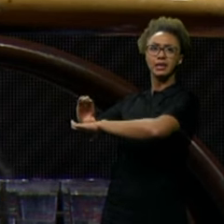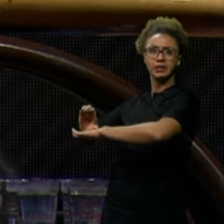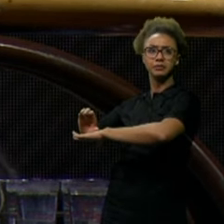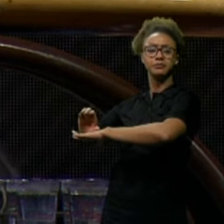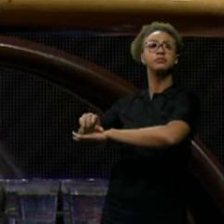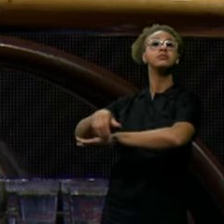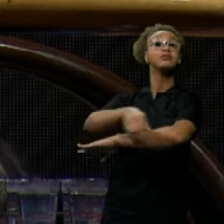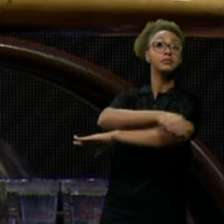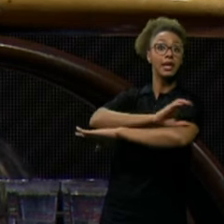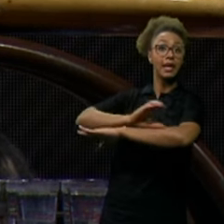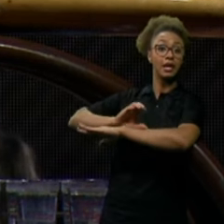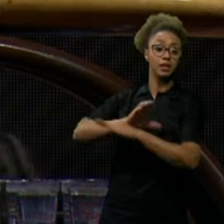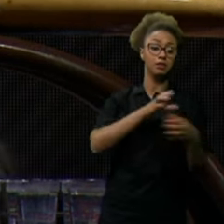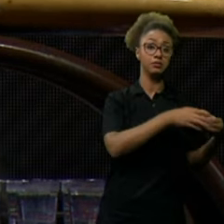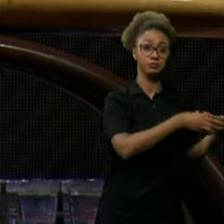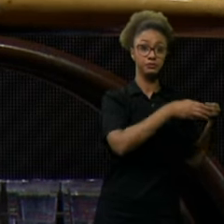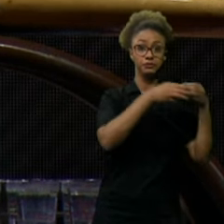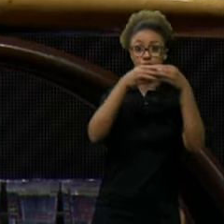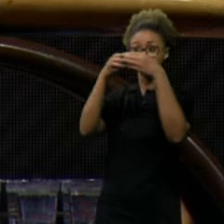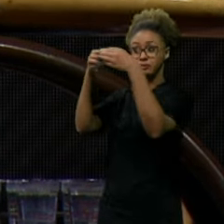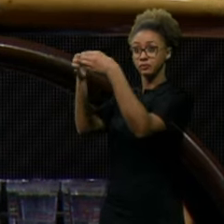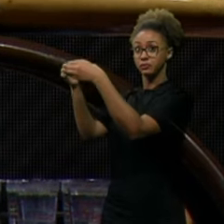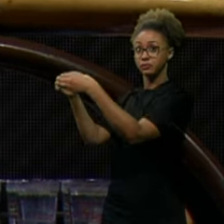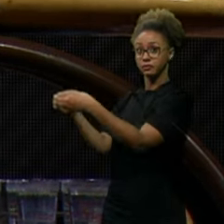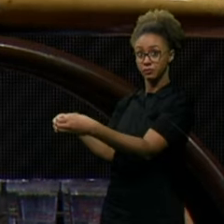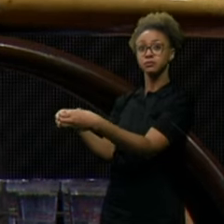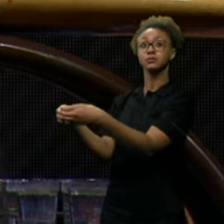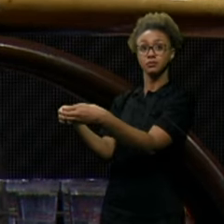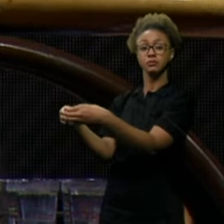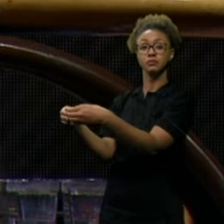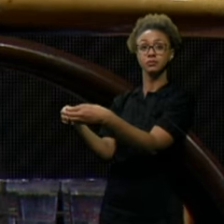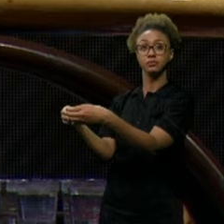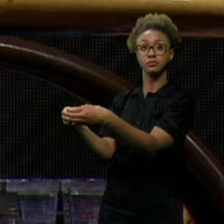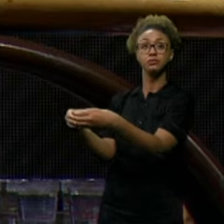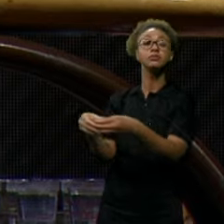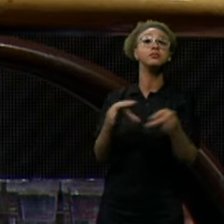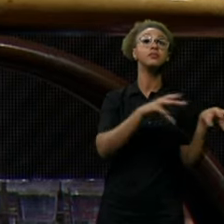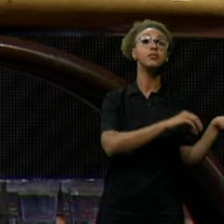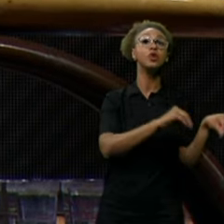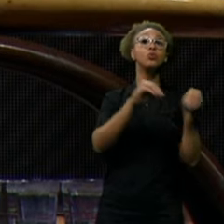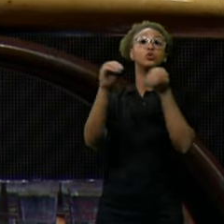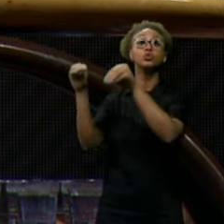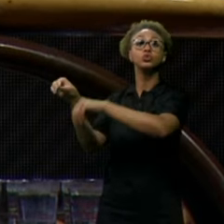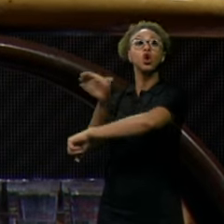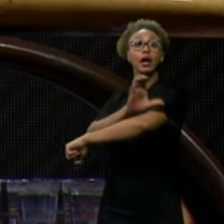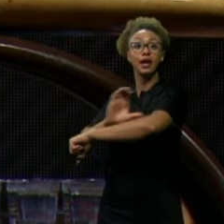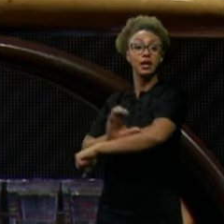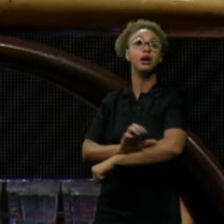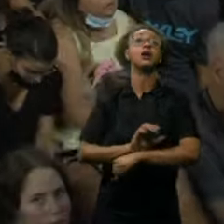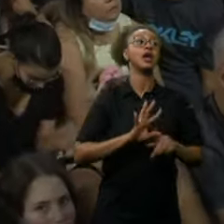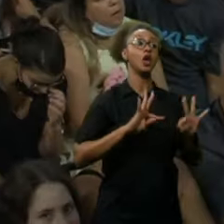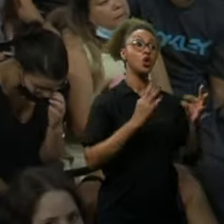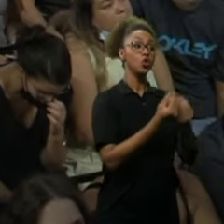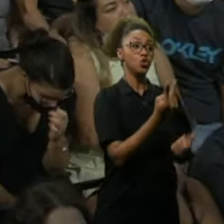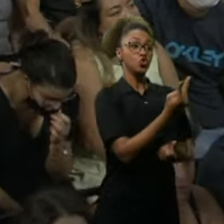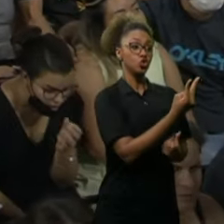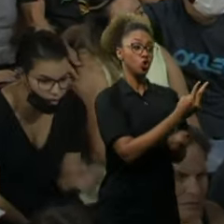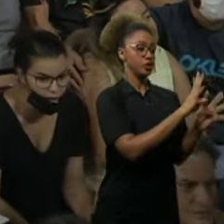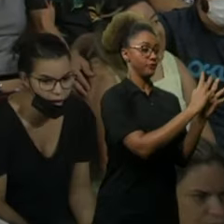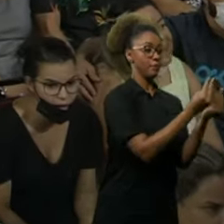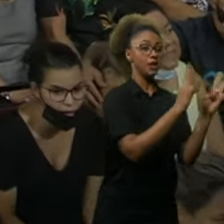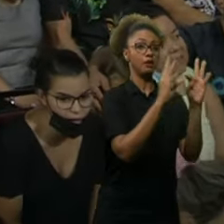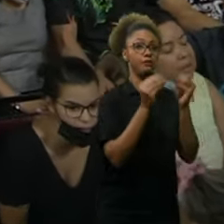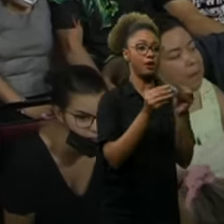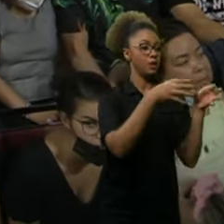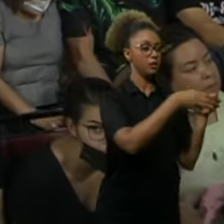para ir à Terra de saiu da terra de outros caldeus para ir à Terra de de novo igreja para ir à Terra de